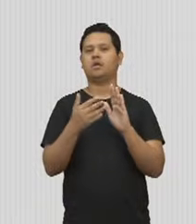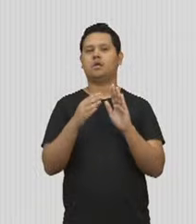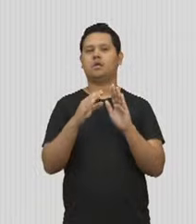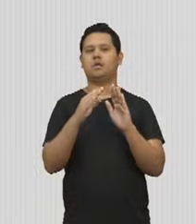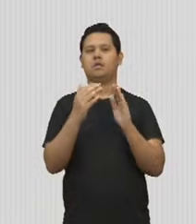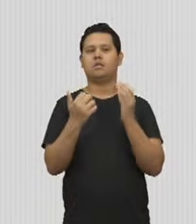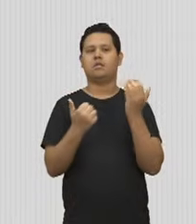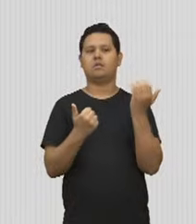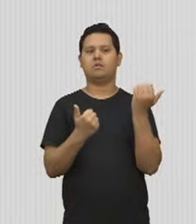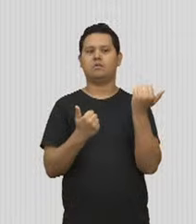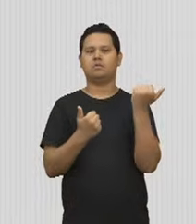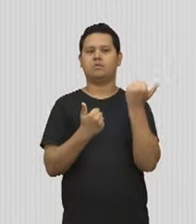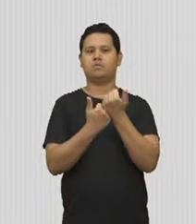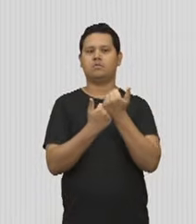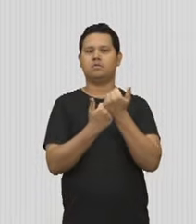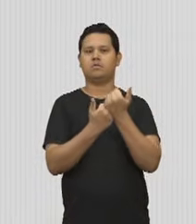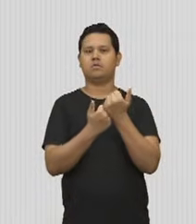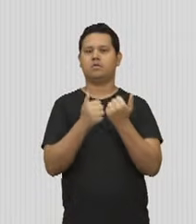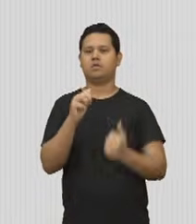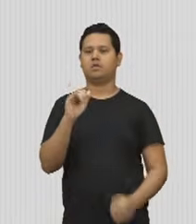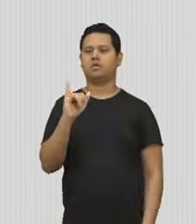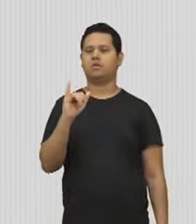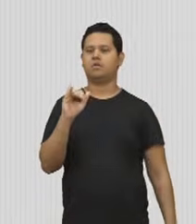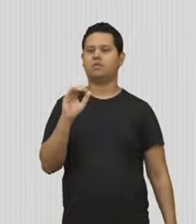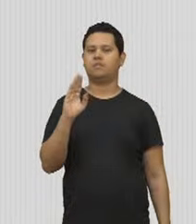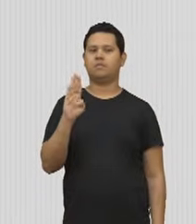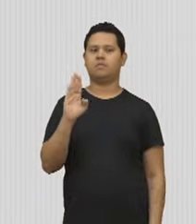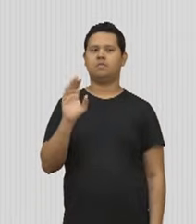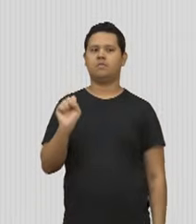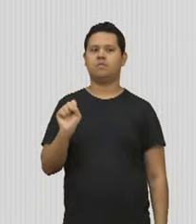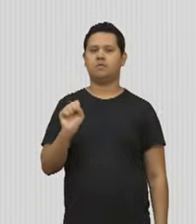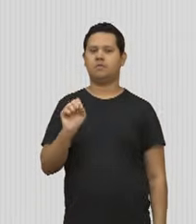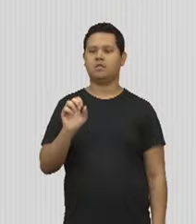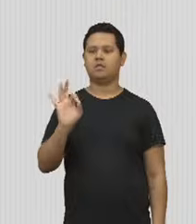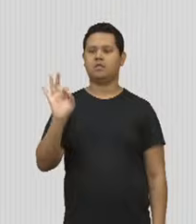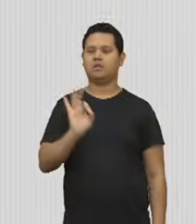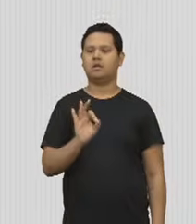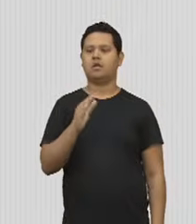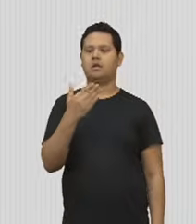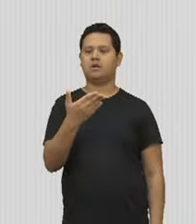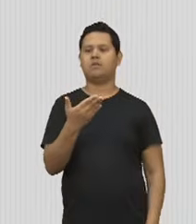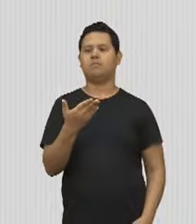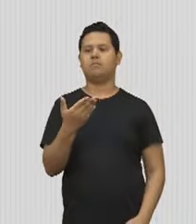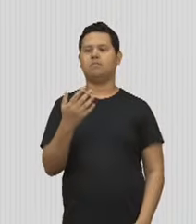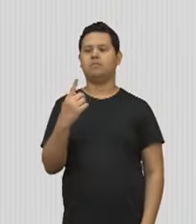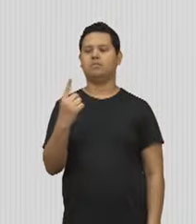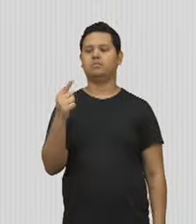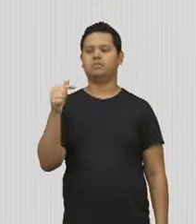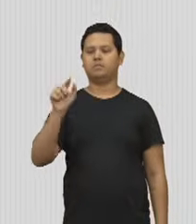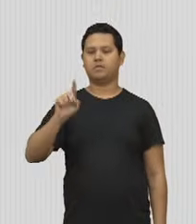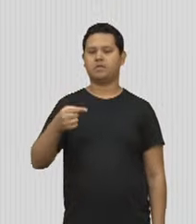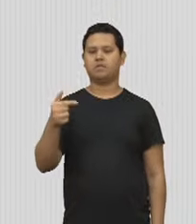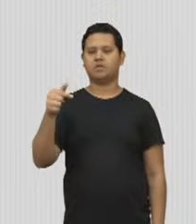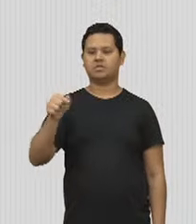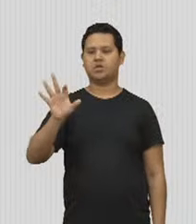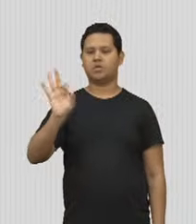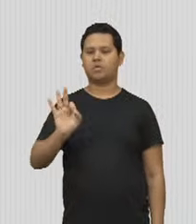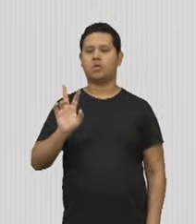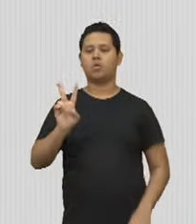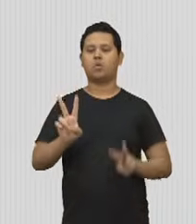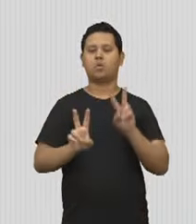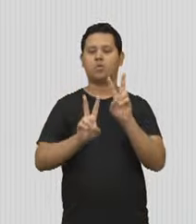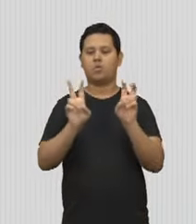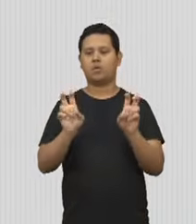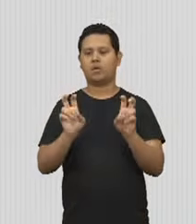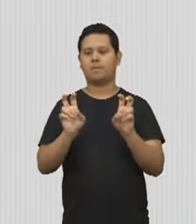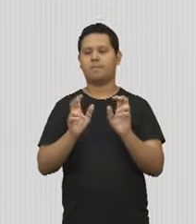substituído pelo IBS, cuja alíquota de referência nacional foi fixada em 17,7%. O que seria isso aqui?